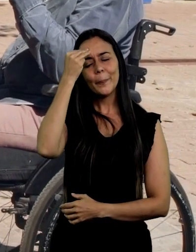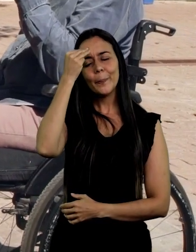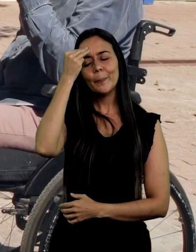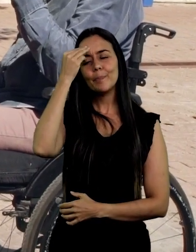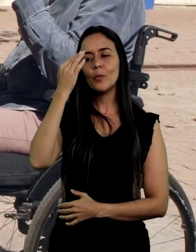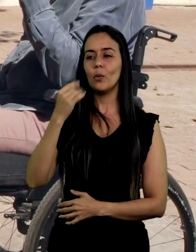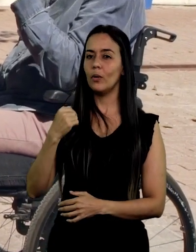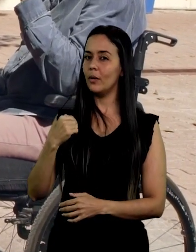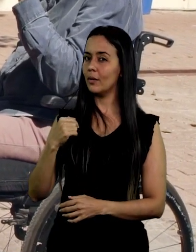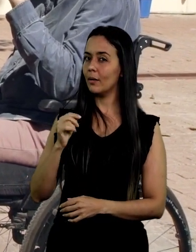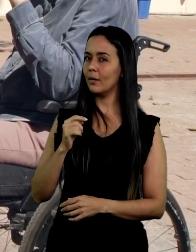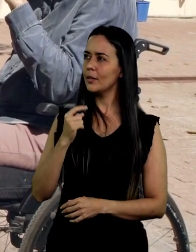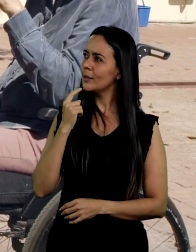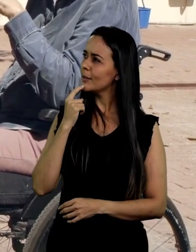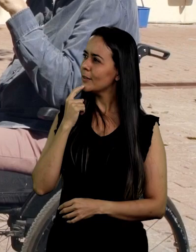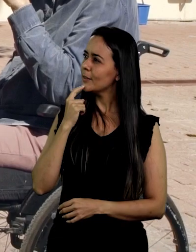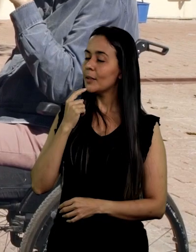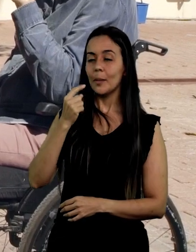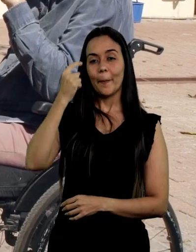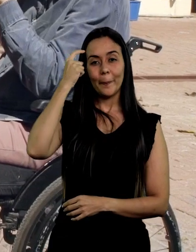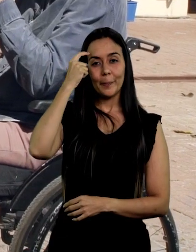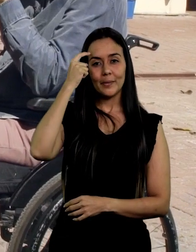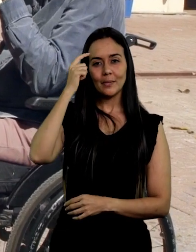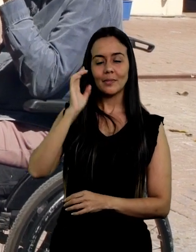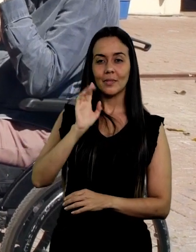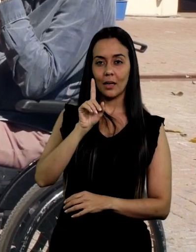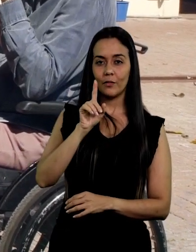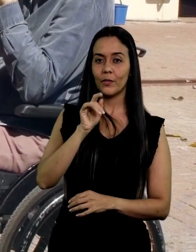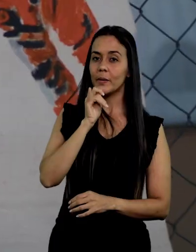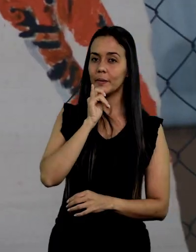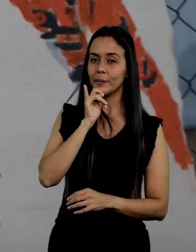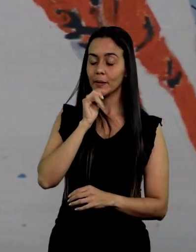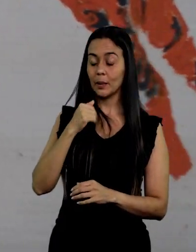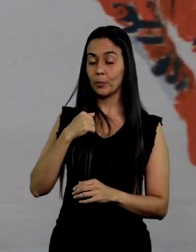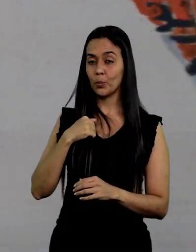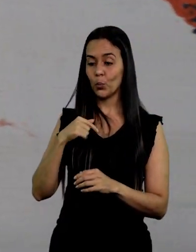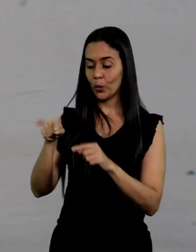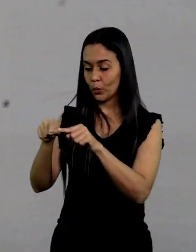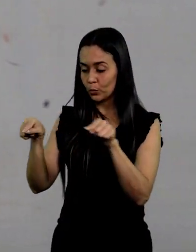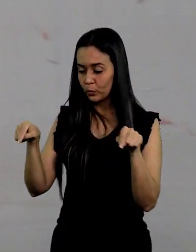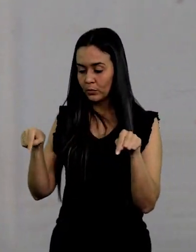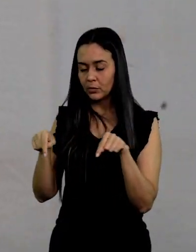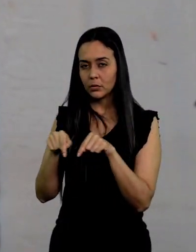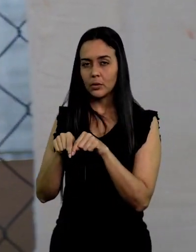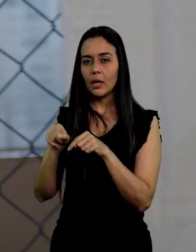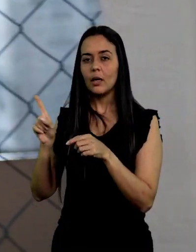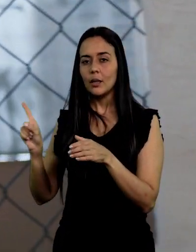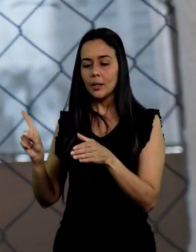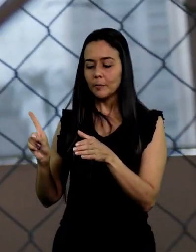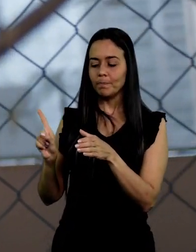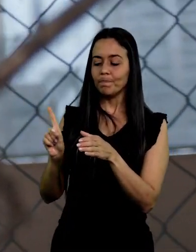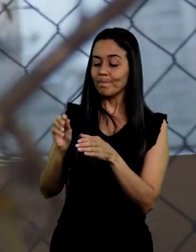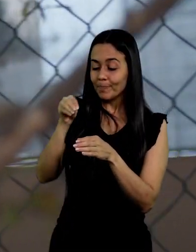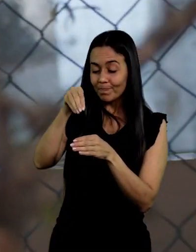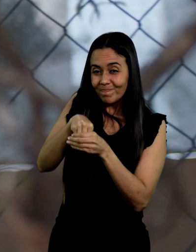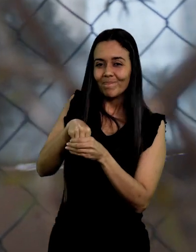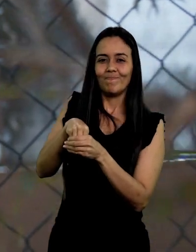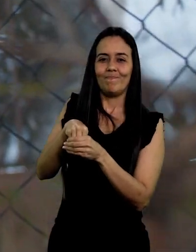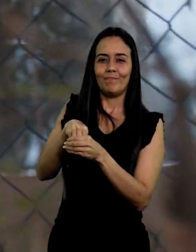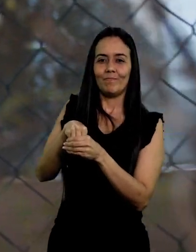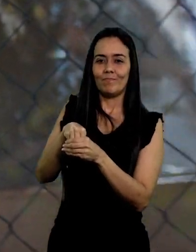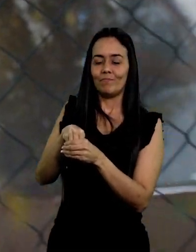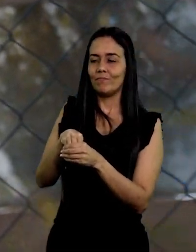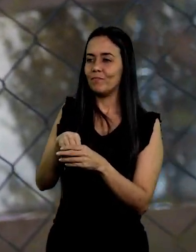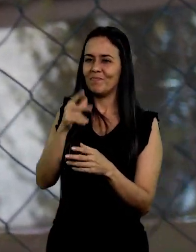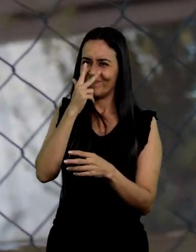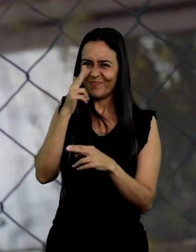escola é uma memória de estar recluso. Eu lembro, até no livro Um Palhaço na Boca do Vulcão, eu começo dizendo isso, que